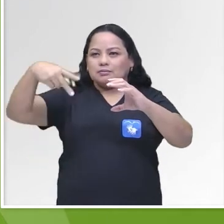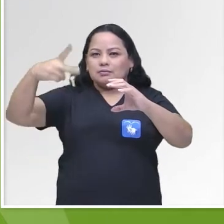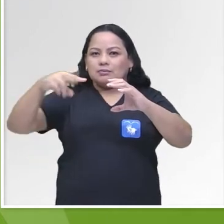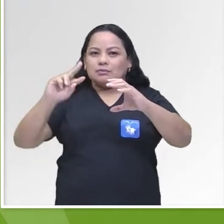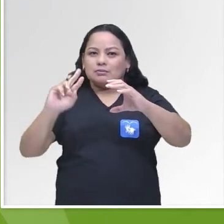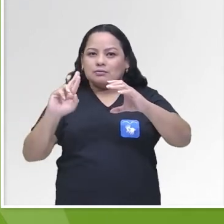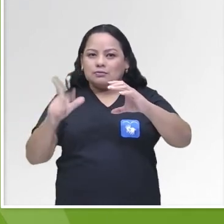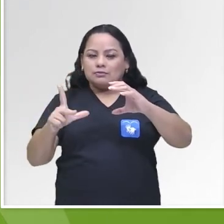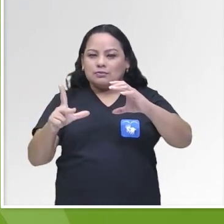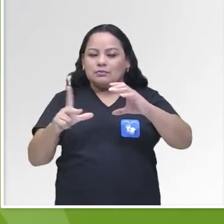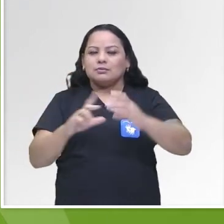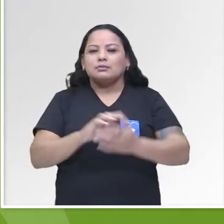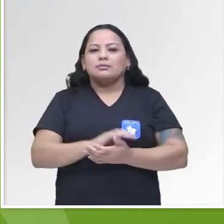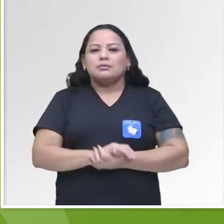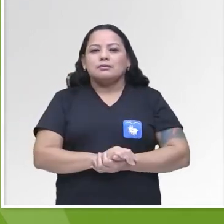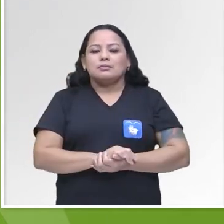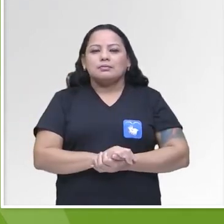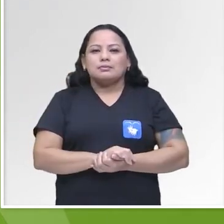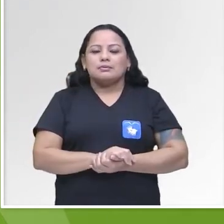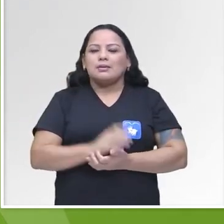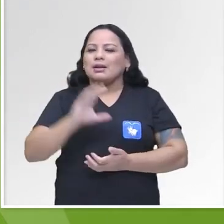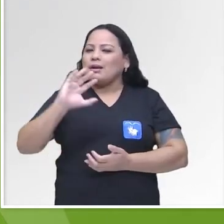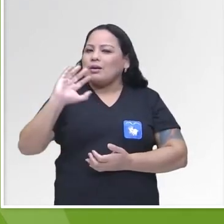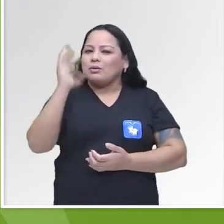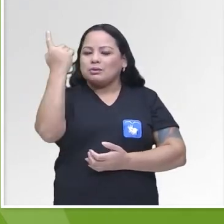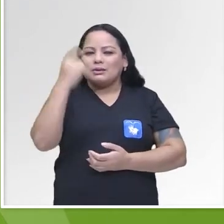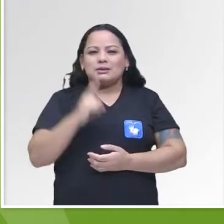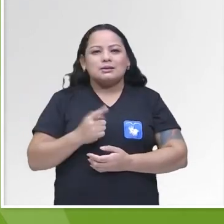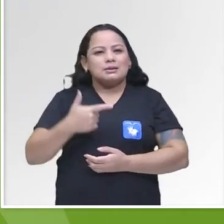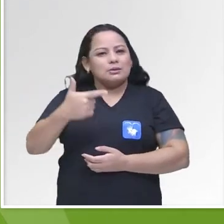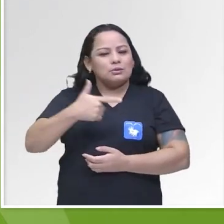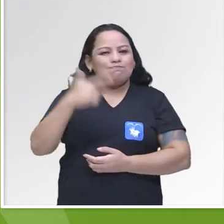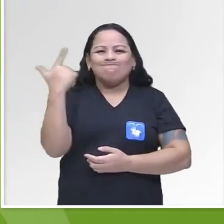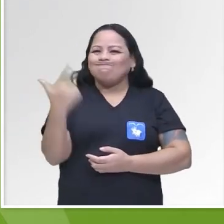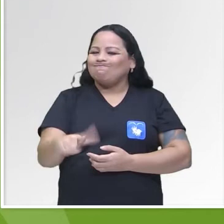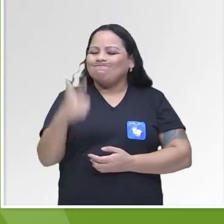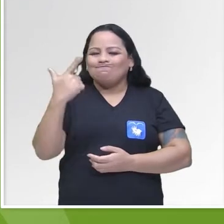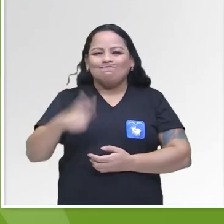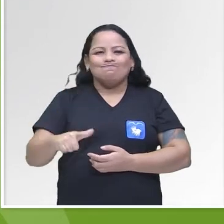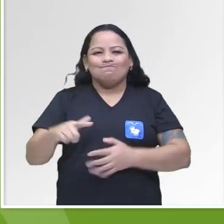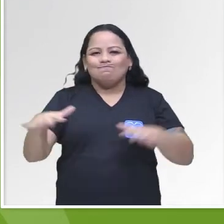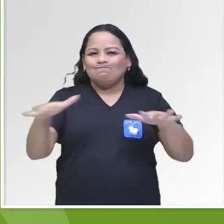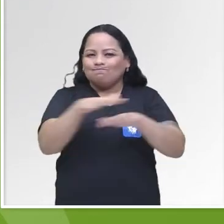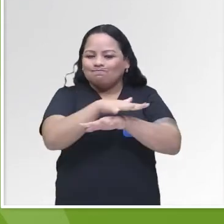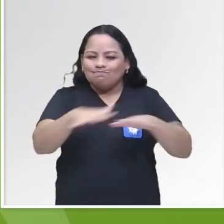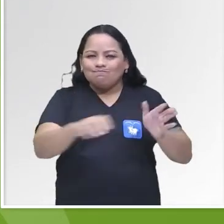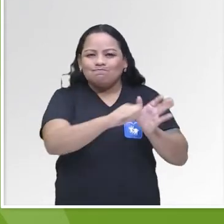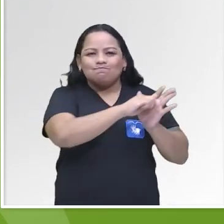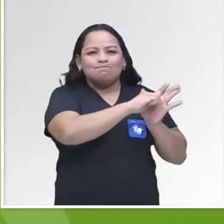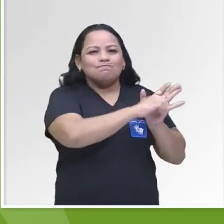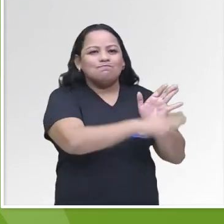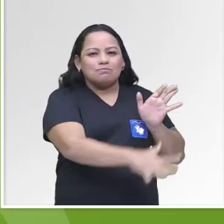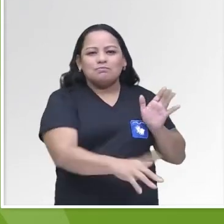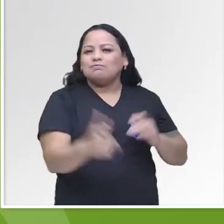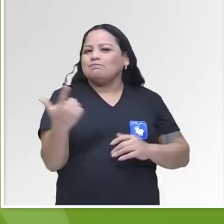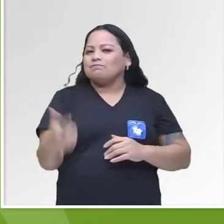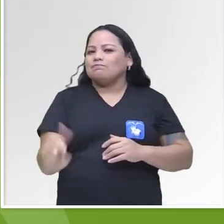aqui não ocorre a isomeria geométrica. Tá